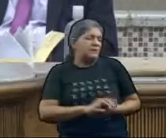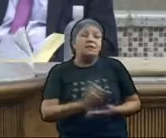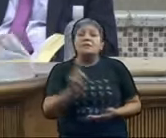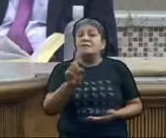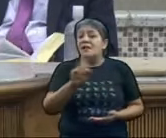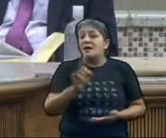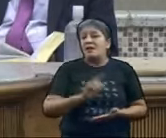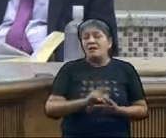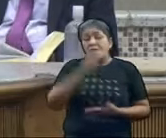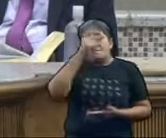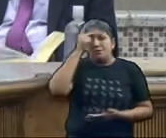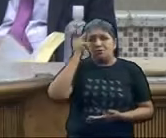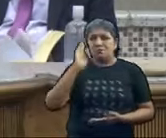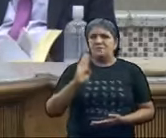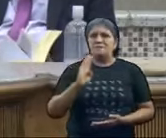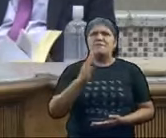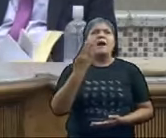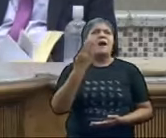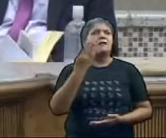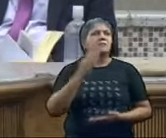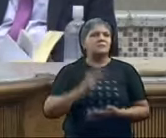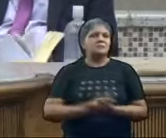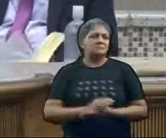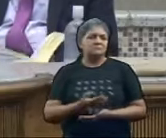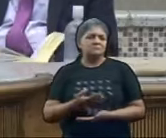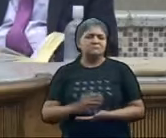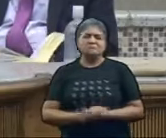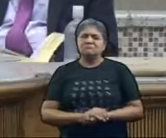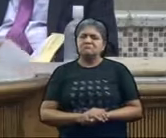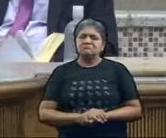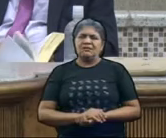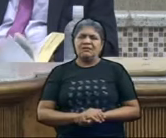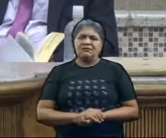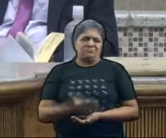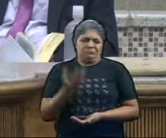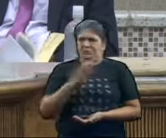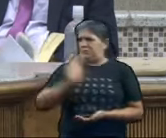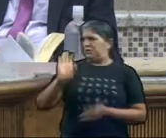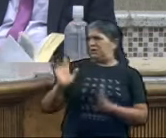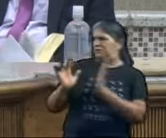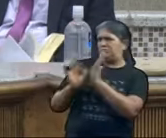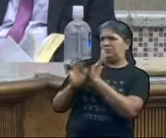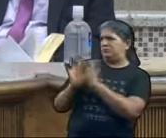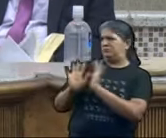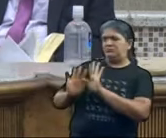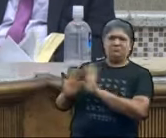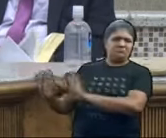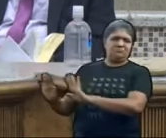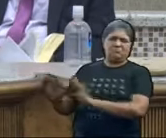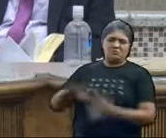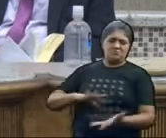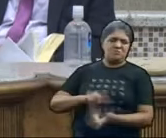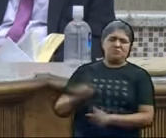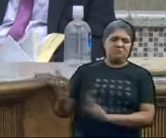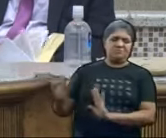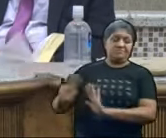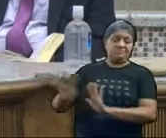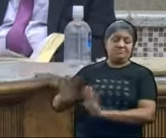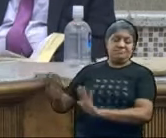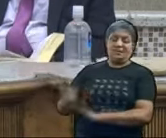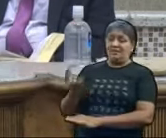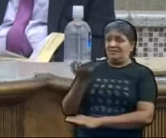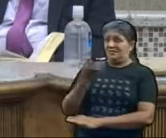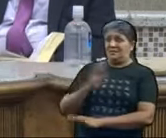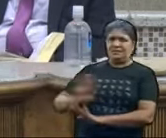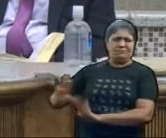covardes, aqueles que não se identificaram com Jesus Cristo aqui neste mundo, que não